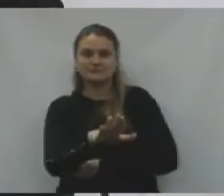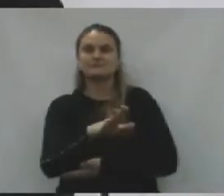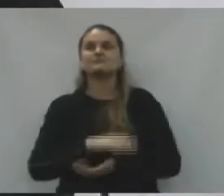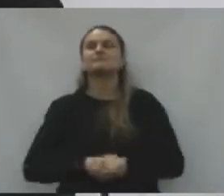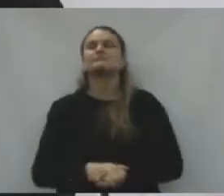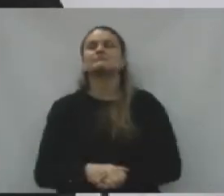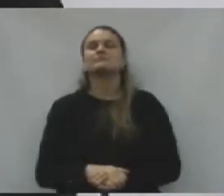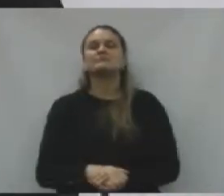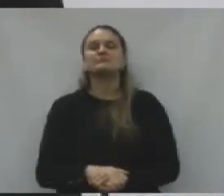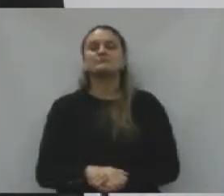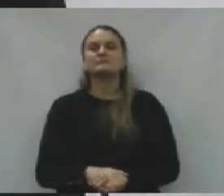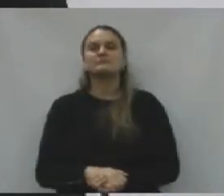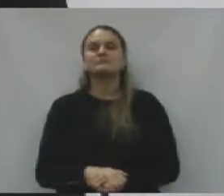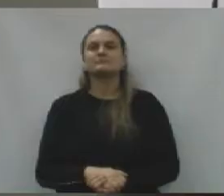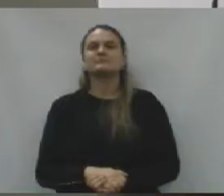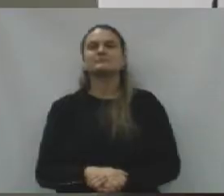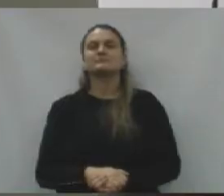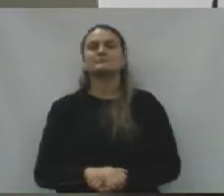premiações.